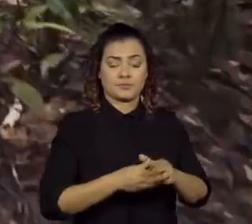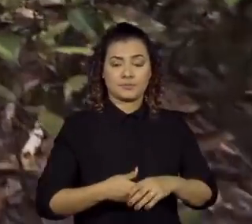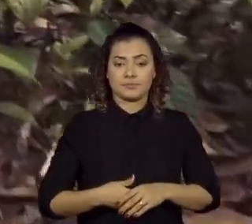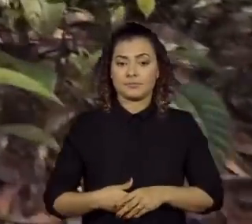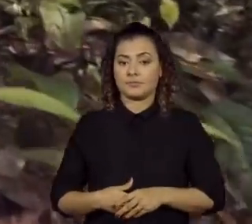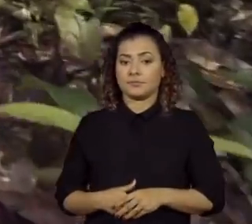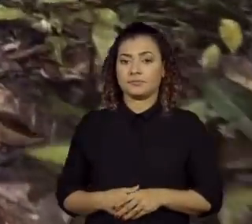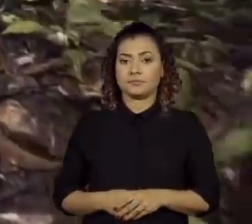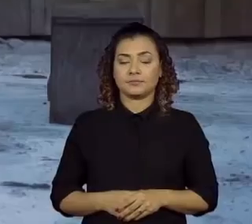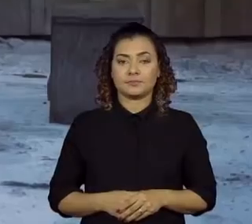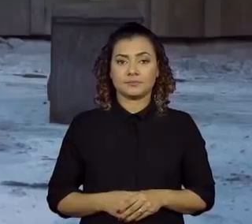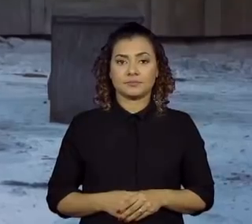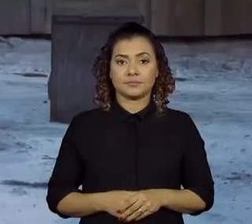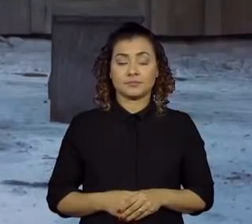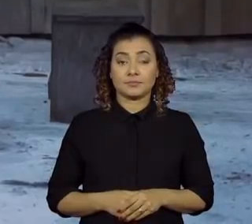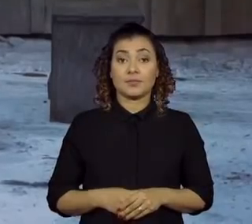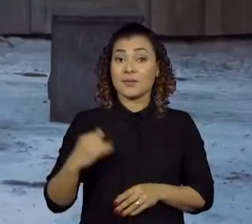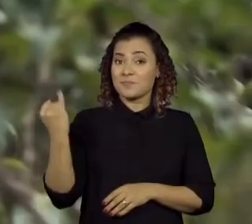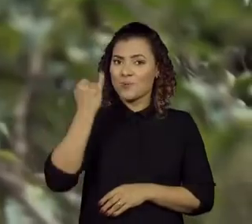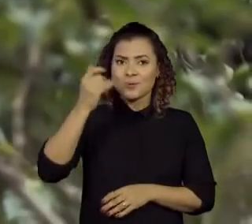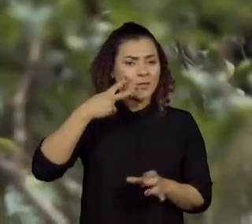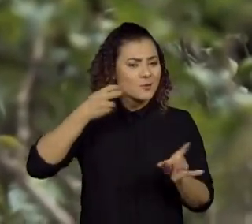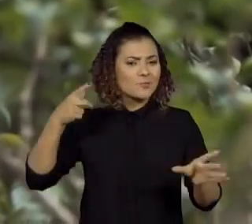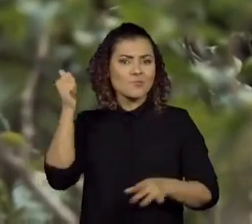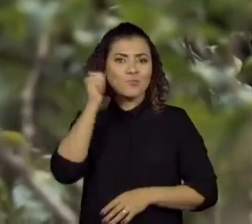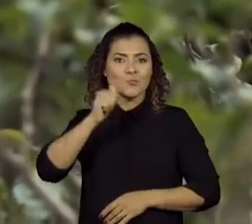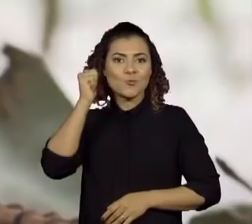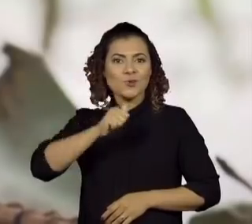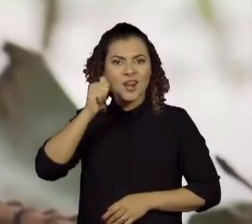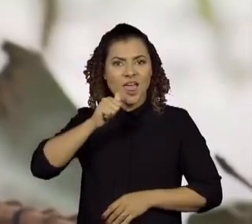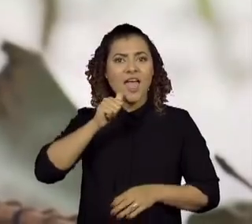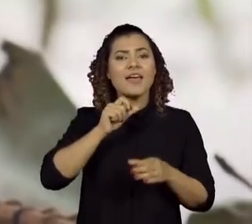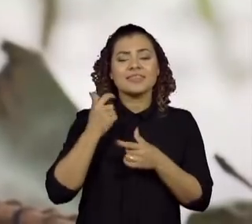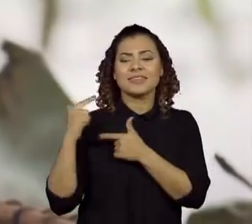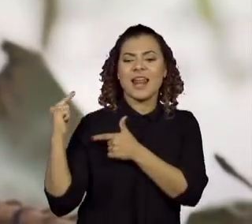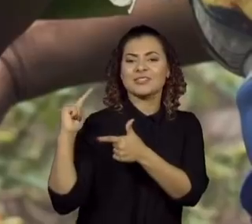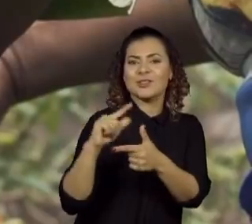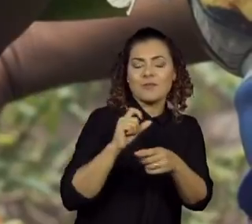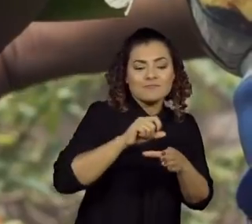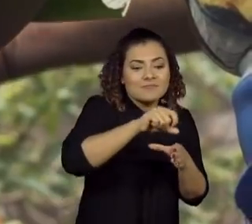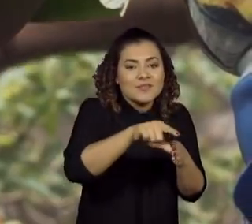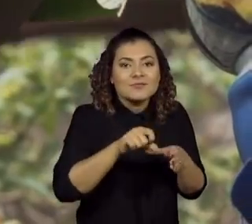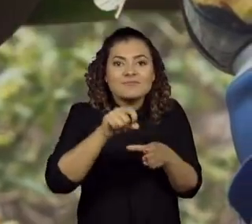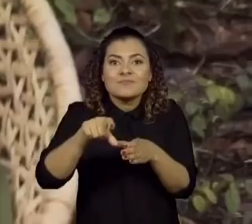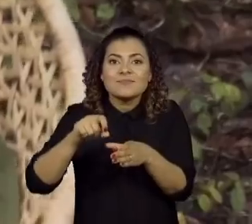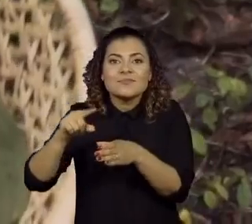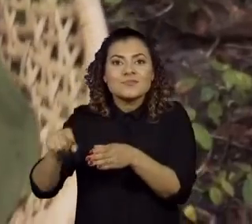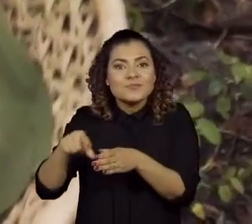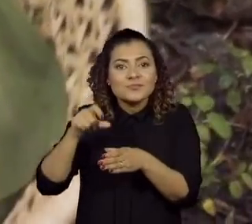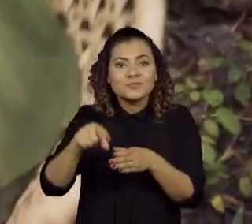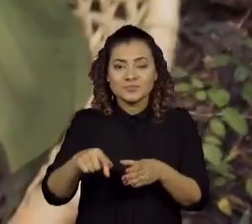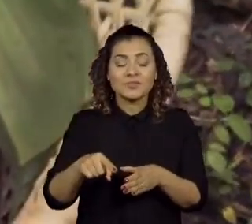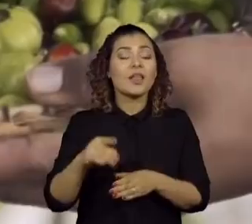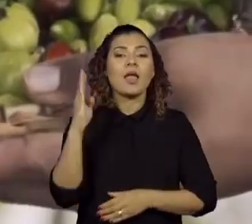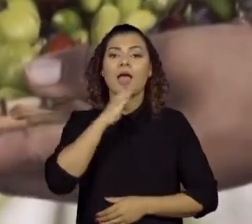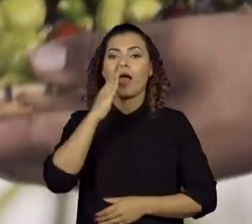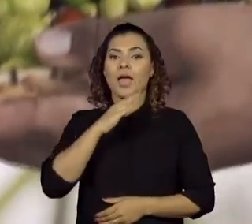E conheça a importância da mulher indígena no cultivo tradicional da pimenta baniwa.